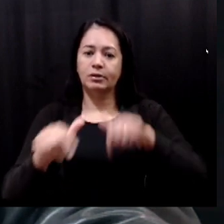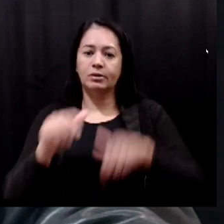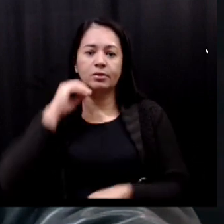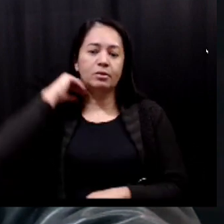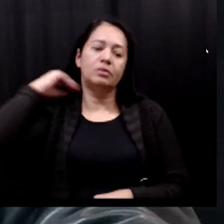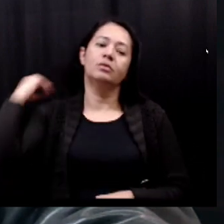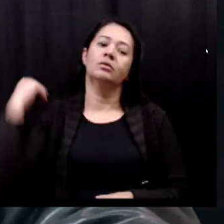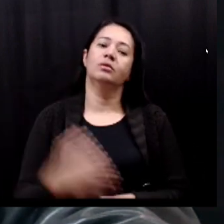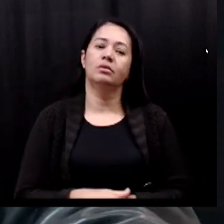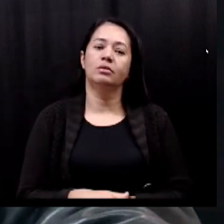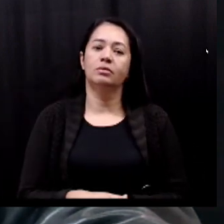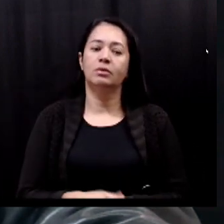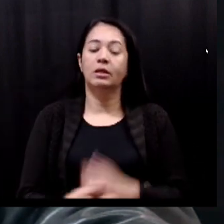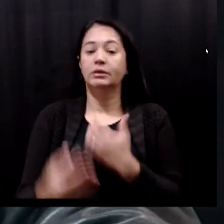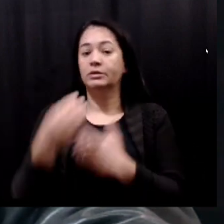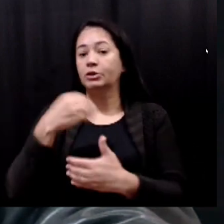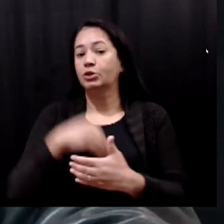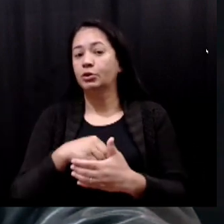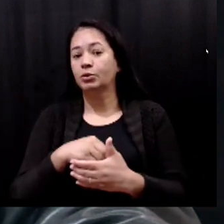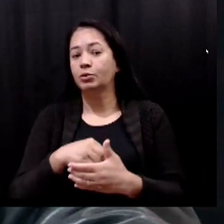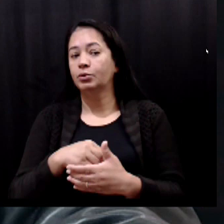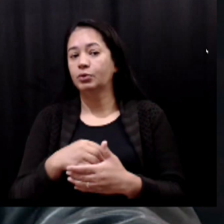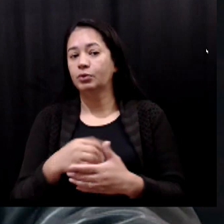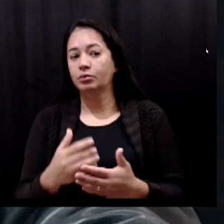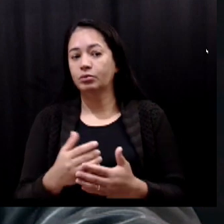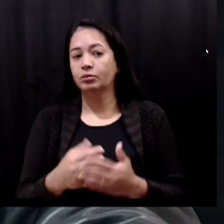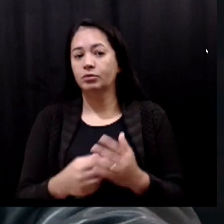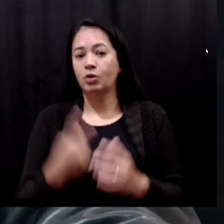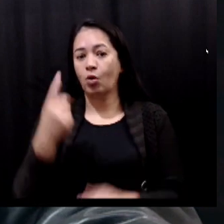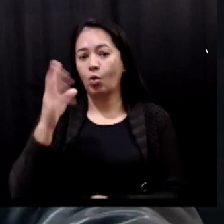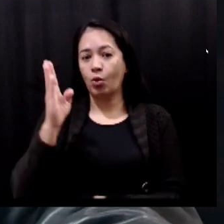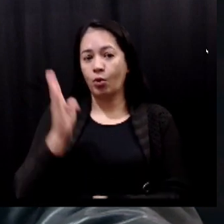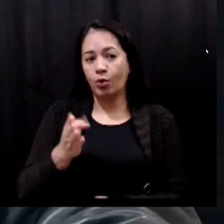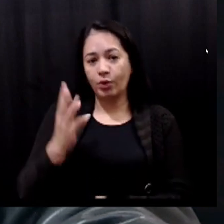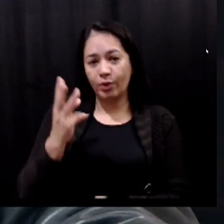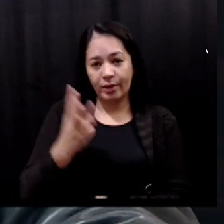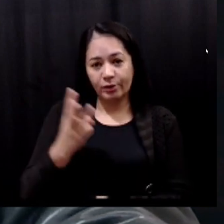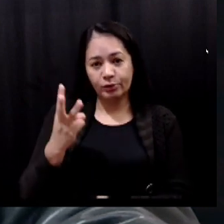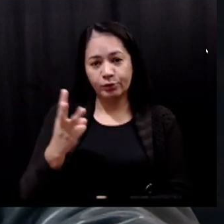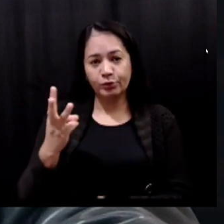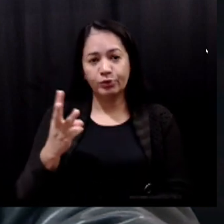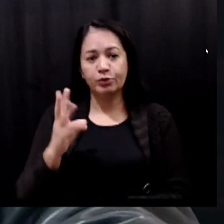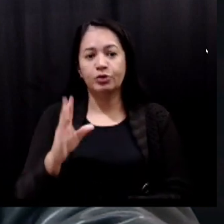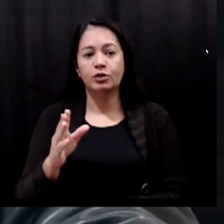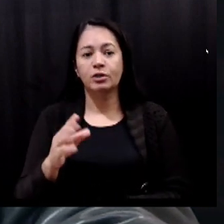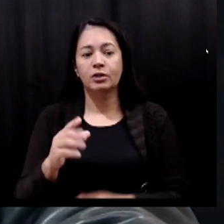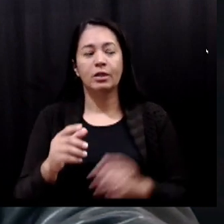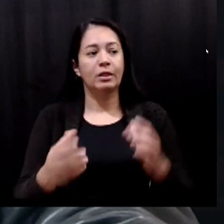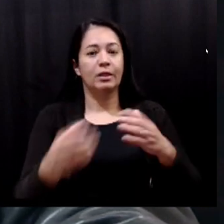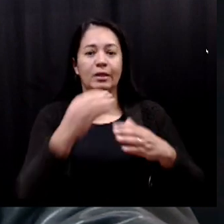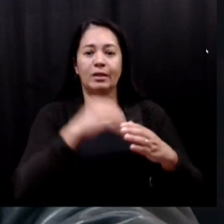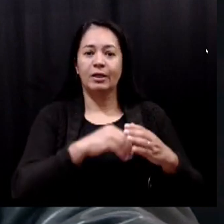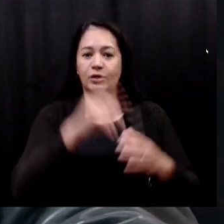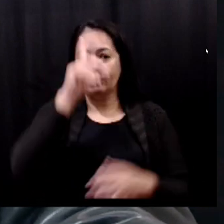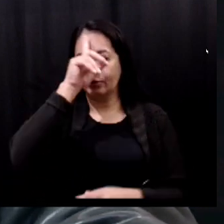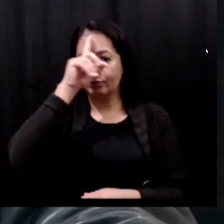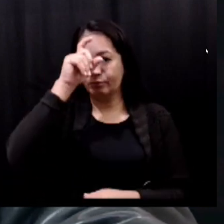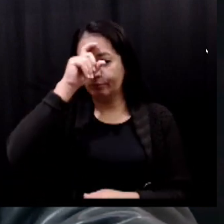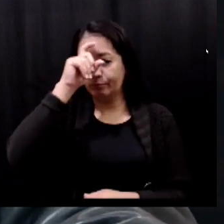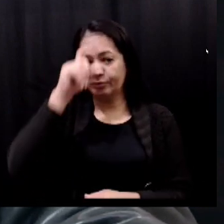dentre os quais um terço deles passados nos ambulatórios e enfermarias de